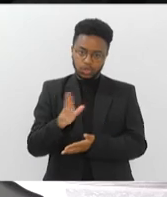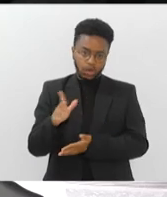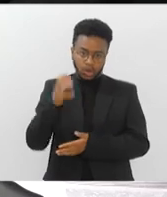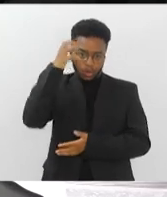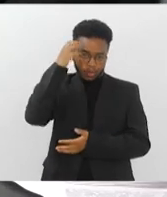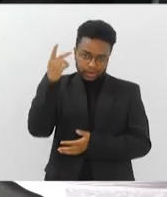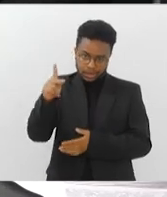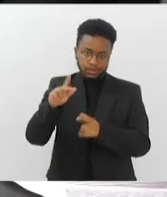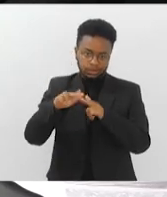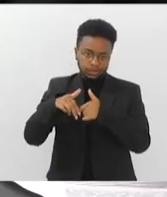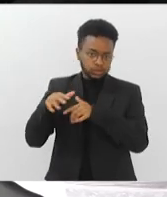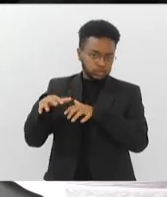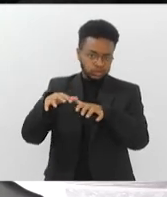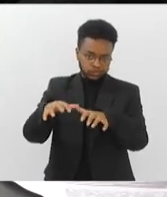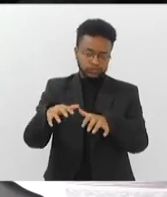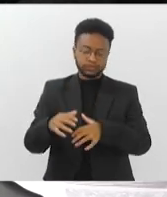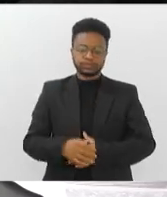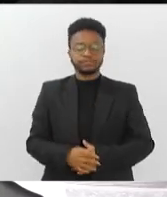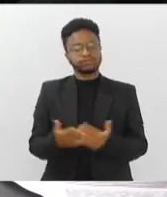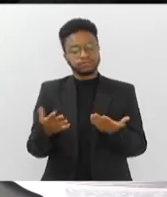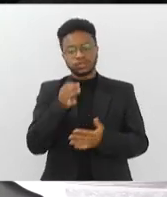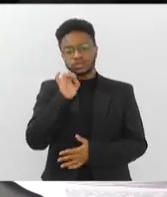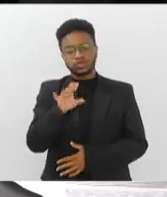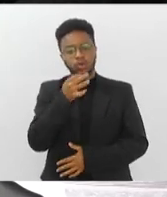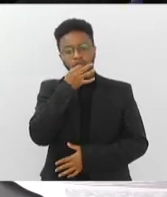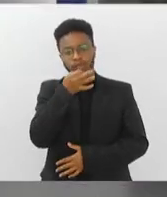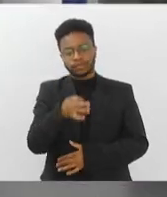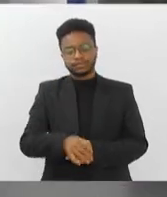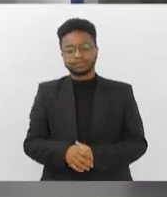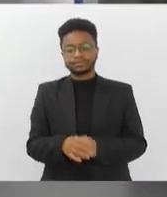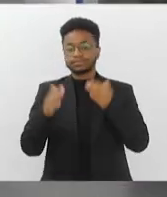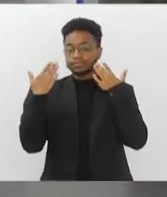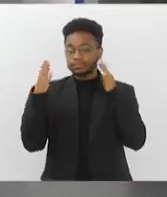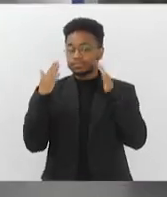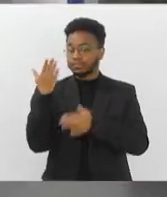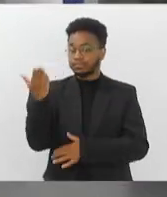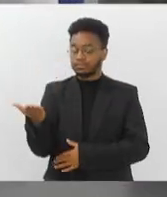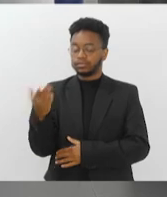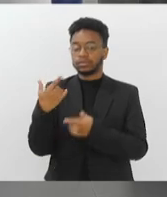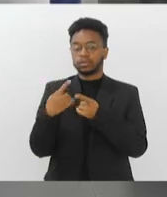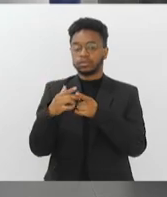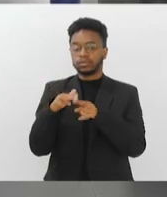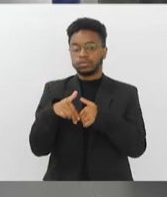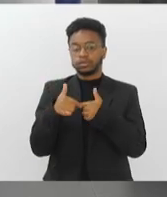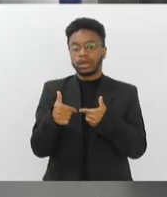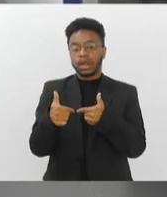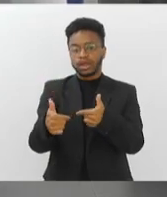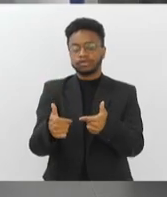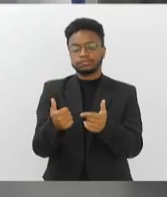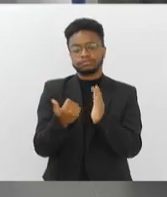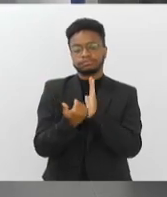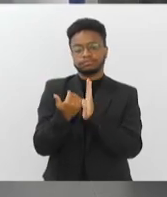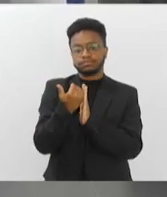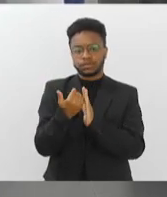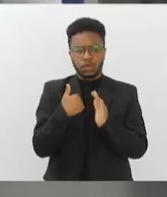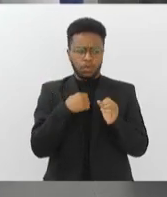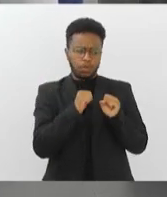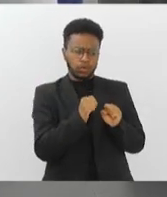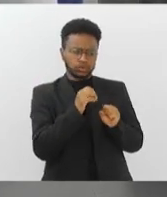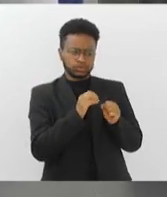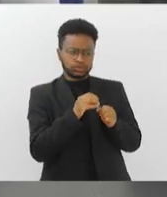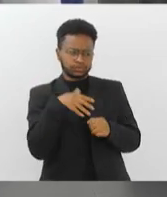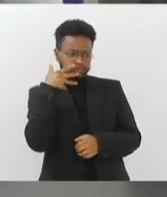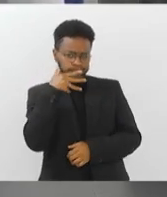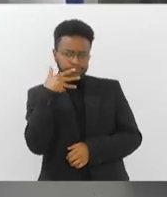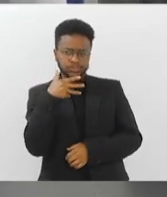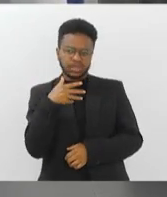nossas lambanças. Era apenas esse comentário. Parabenizar a Vossa Excelência pela atuação precisa, marcante. Só me dá uma parte. É até redundante